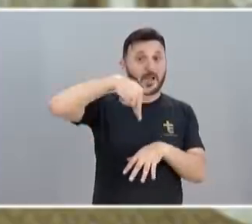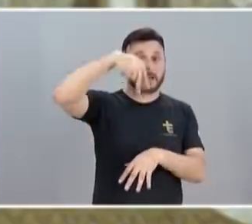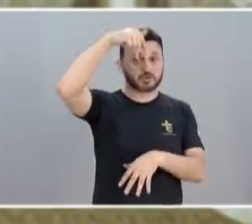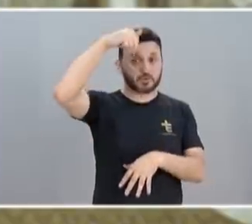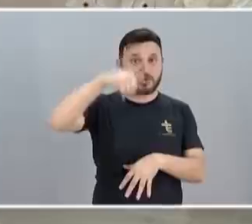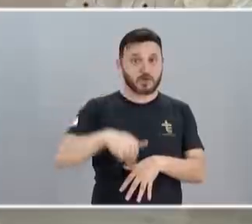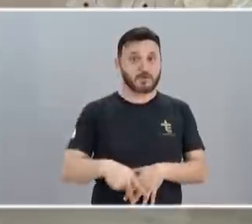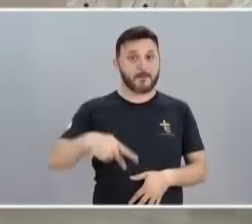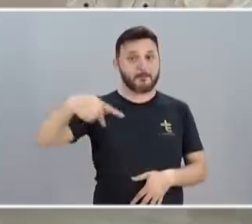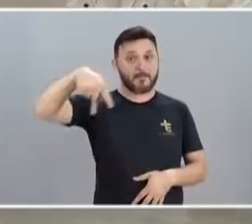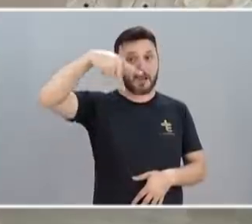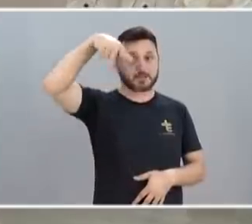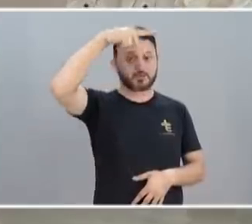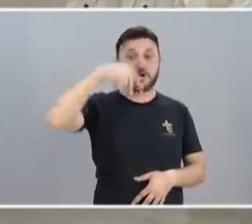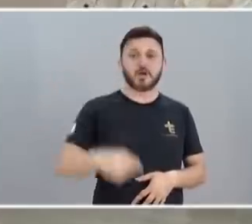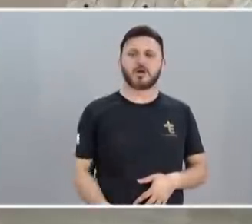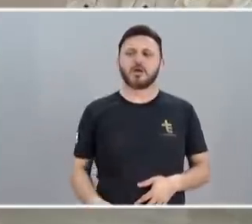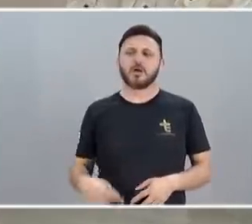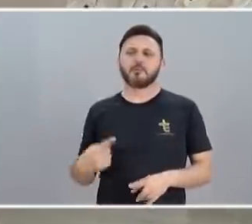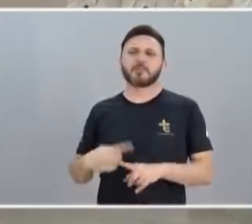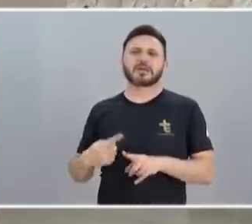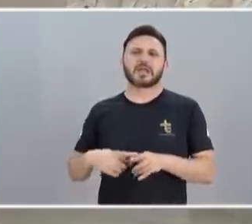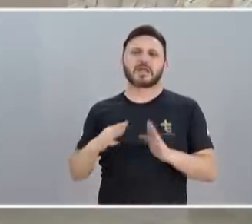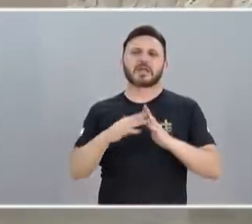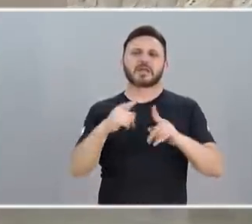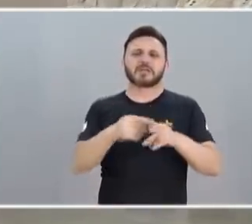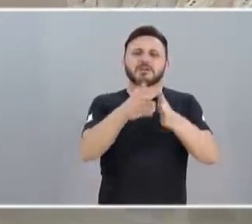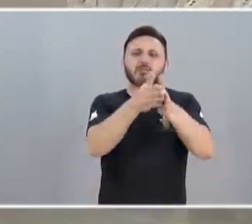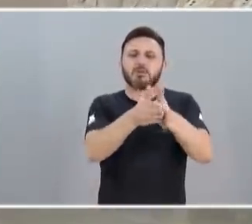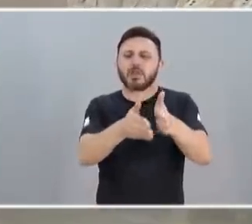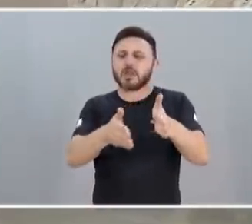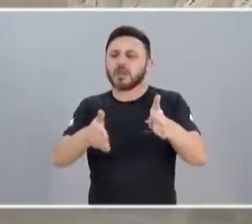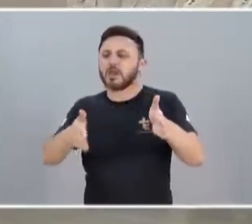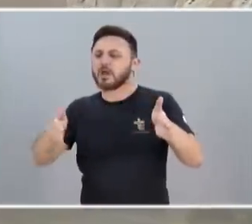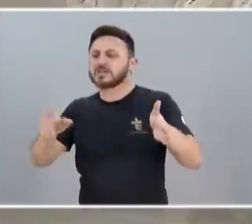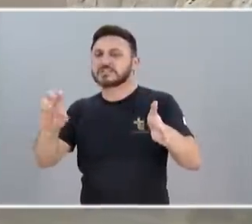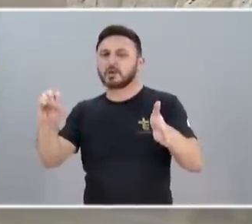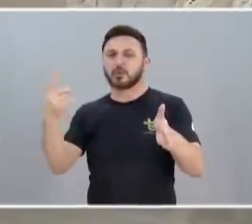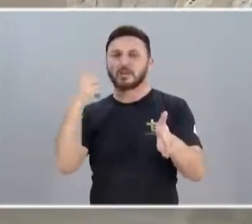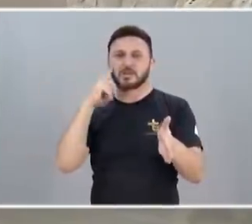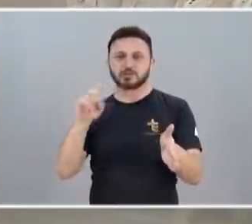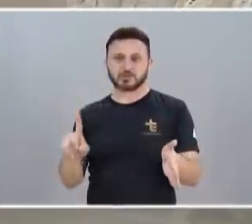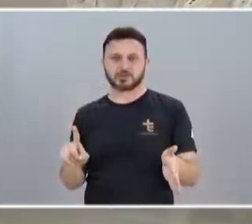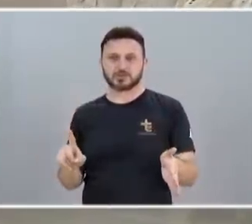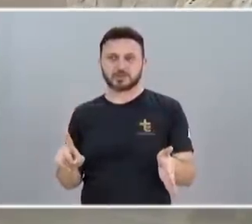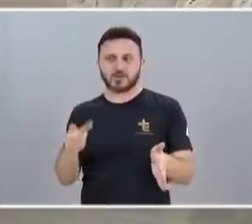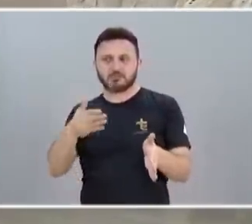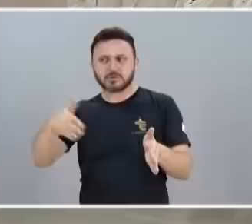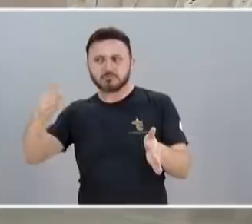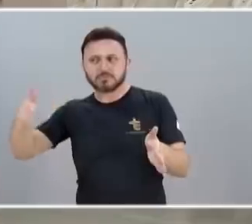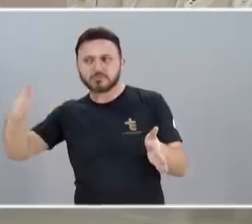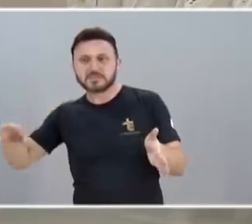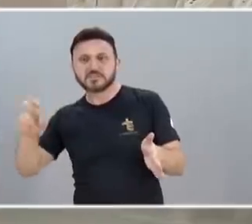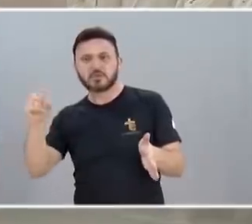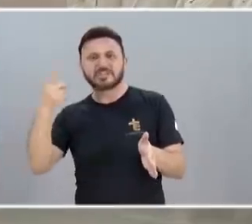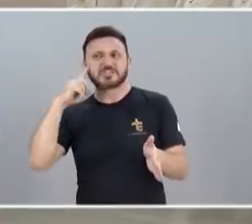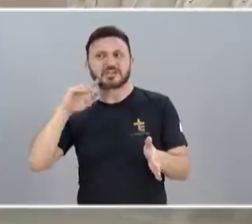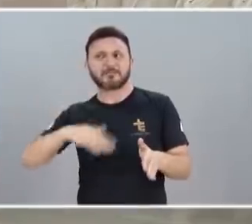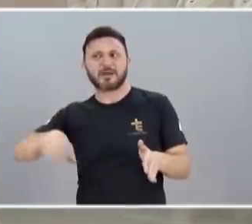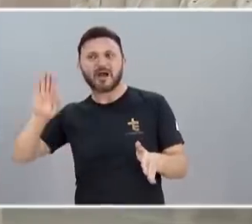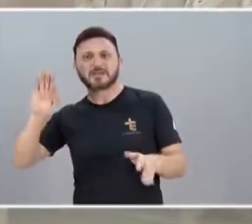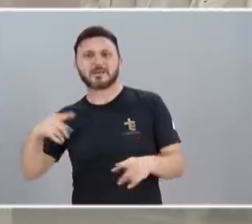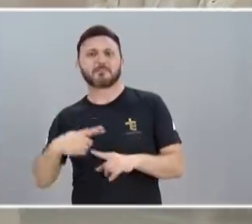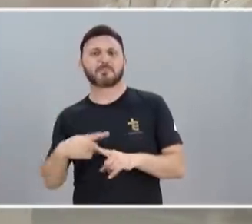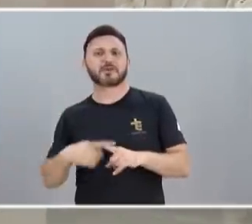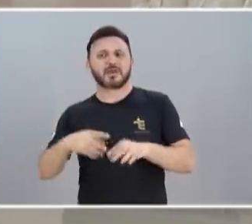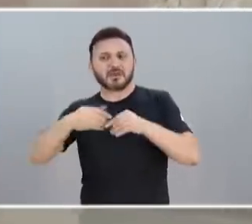os apóstolos tiveram dificuldade, e vamos ser honestos, se nós nos debruçarmos sobre o fato, também